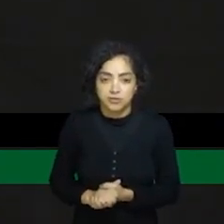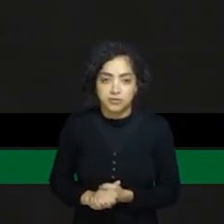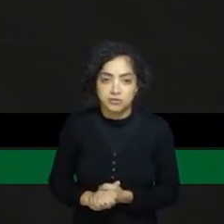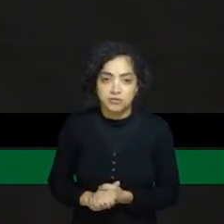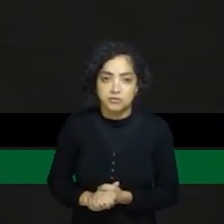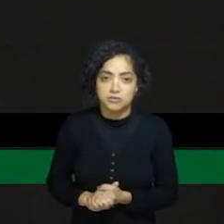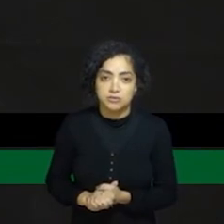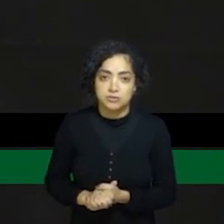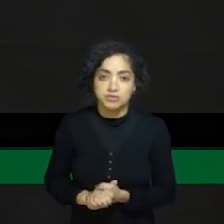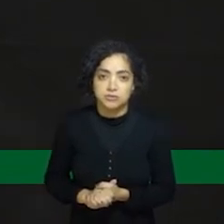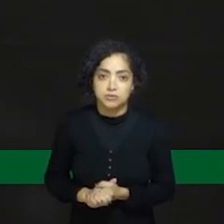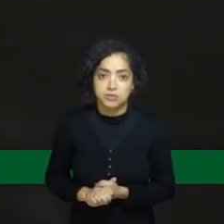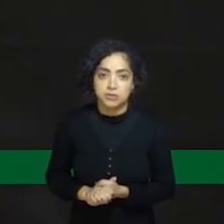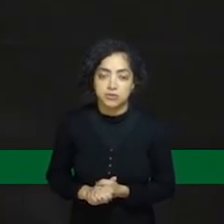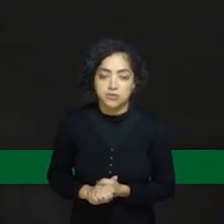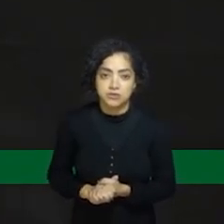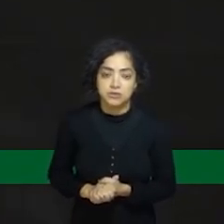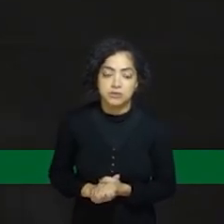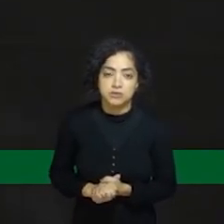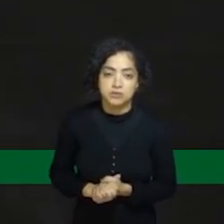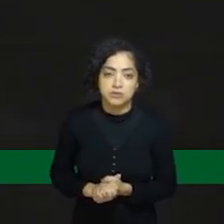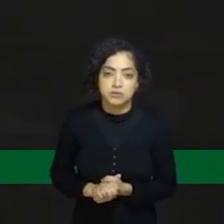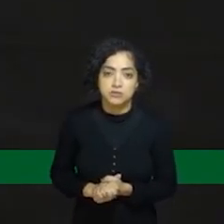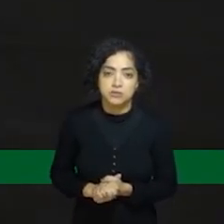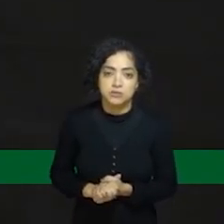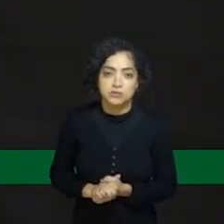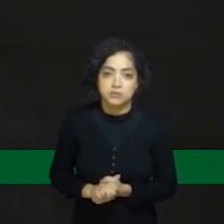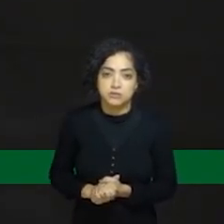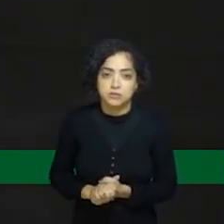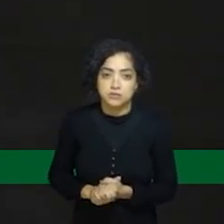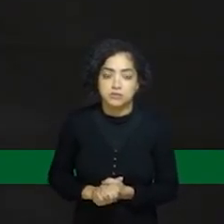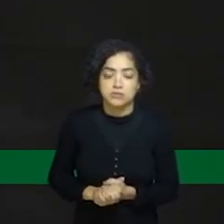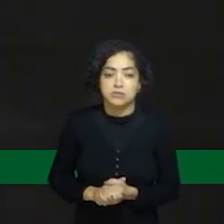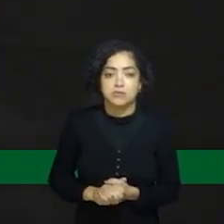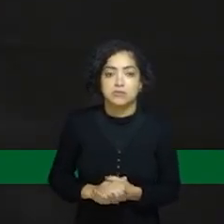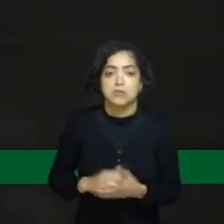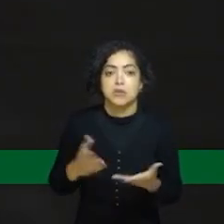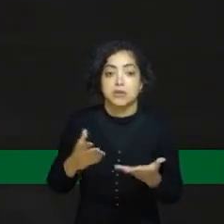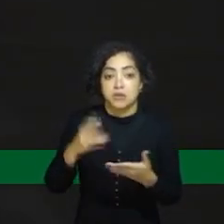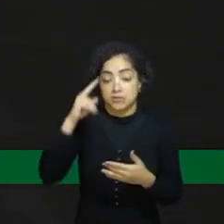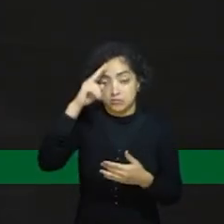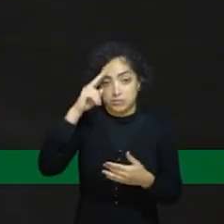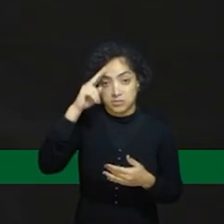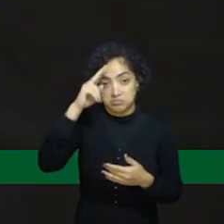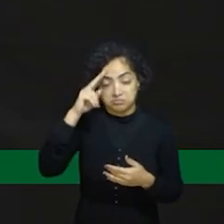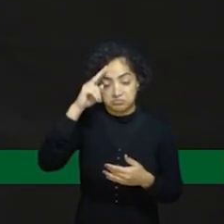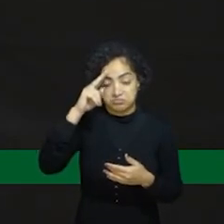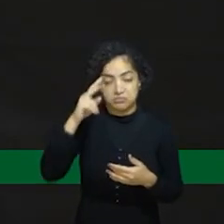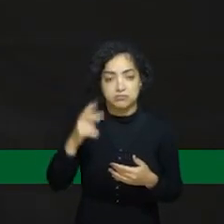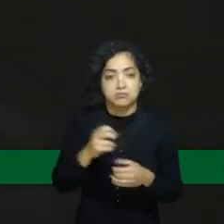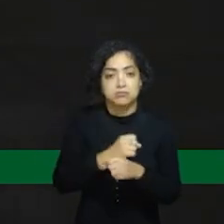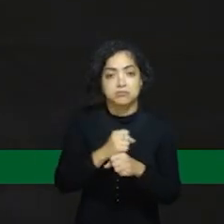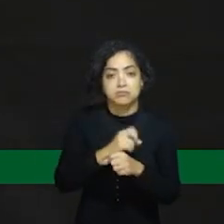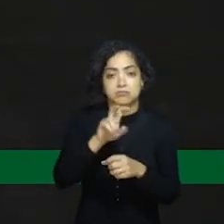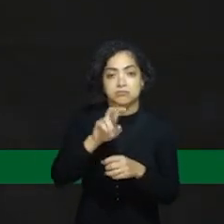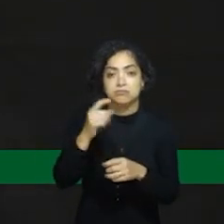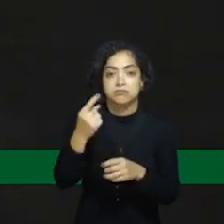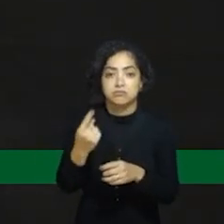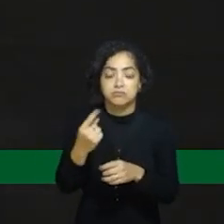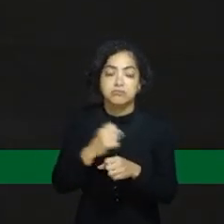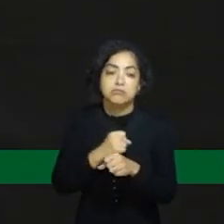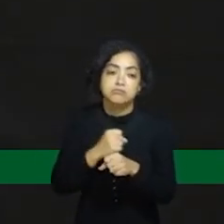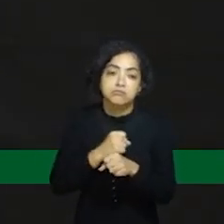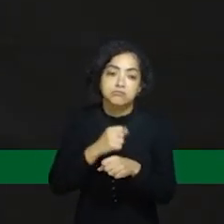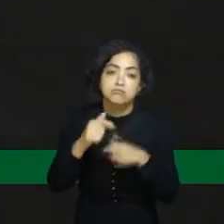frente. Fernando, traga ele até mais para cá. O professor Hugues tem uma história muito bonita, de 51 anos de trabalho